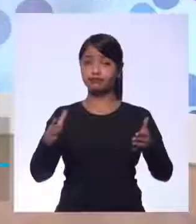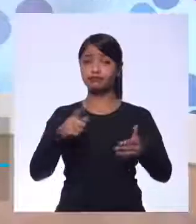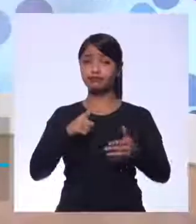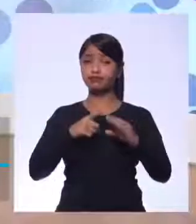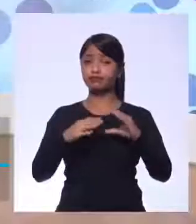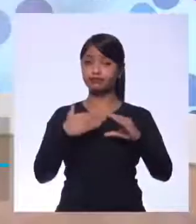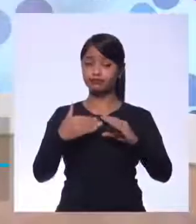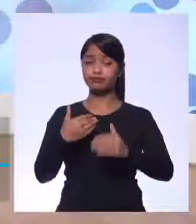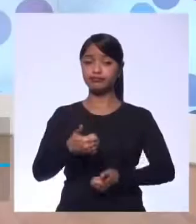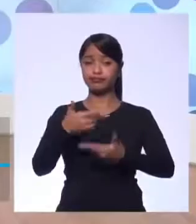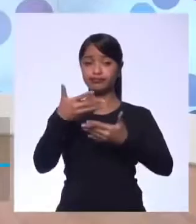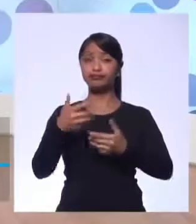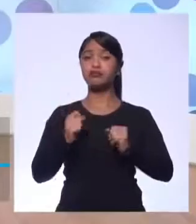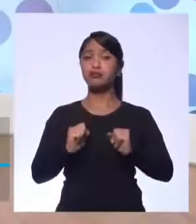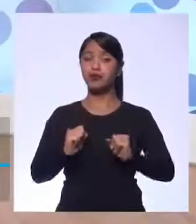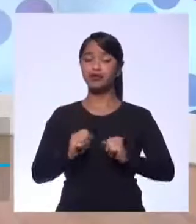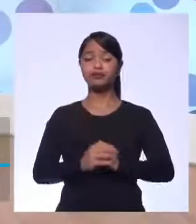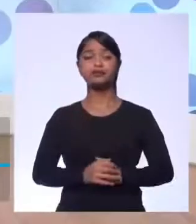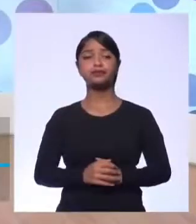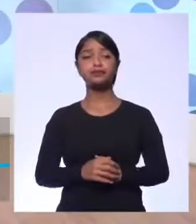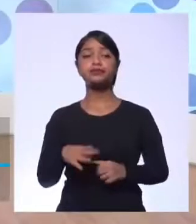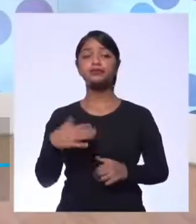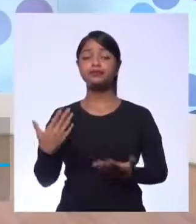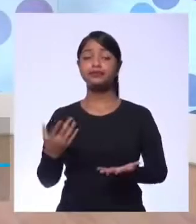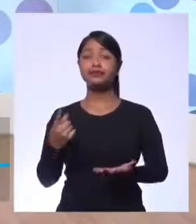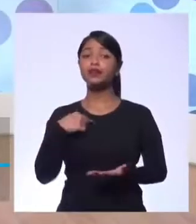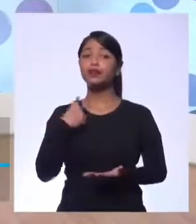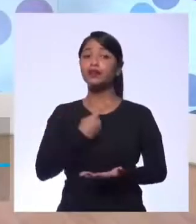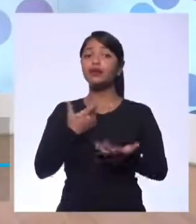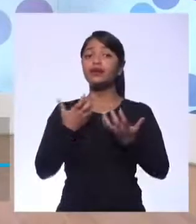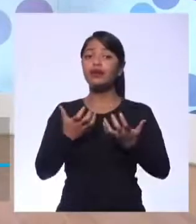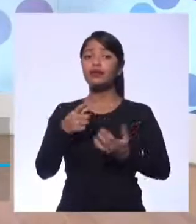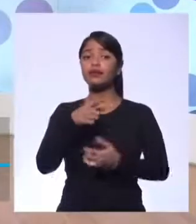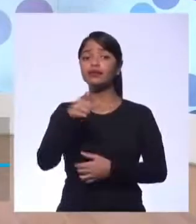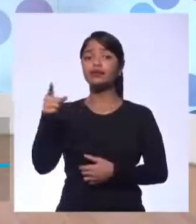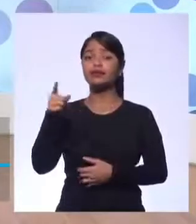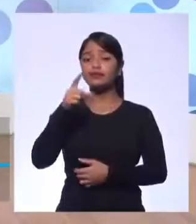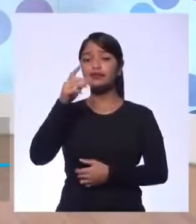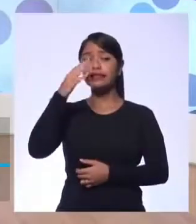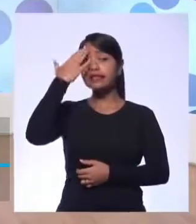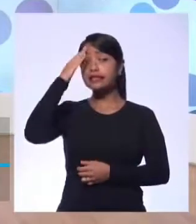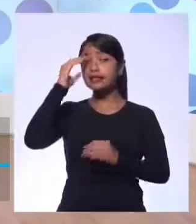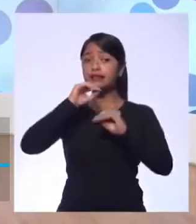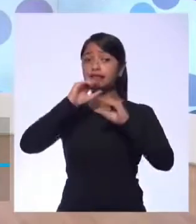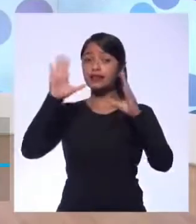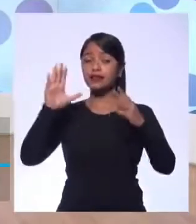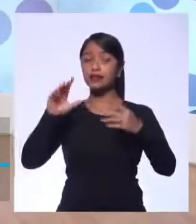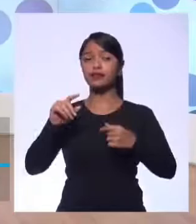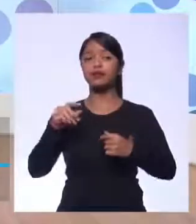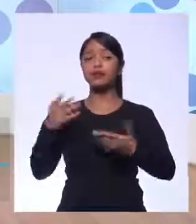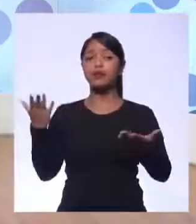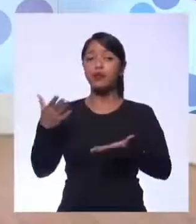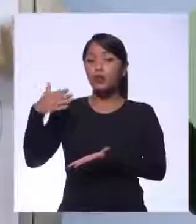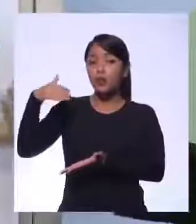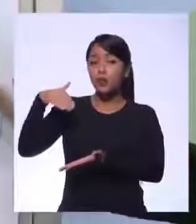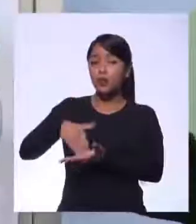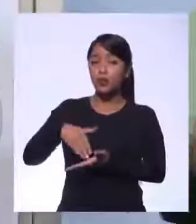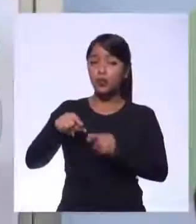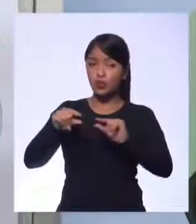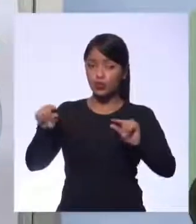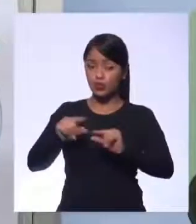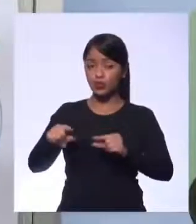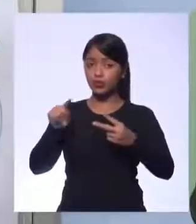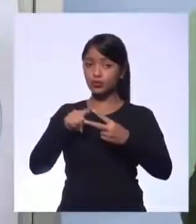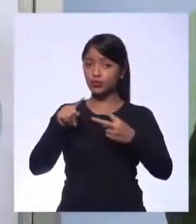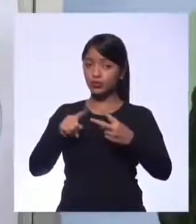deixar com o chat aberto, gente. Olha, a gente queria que vocês tentassem ver aqui entre a 1 e a 2. Oração tem